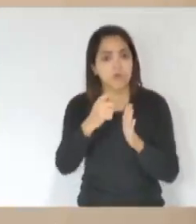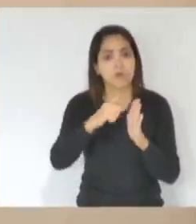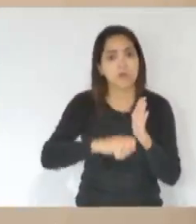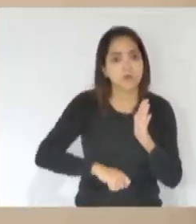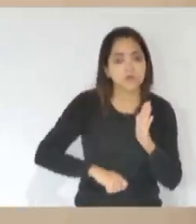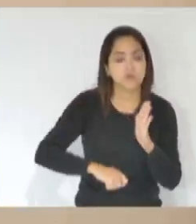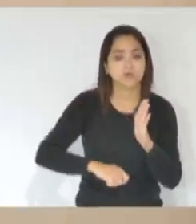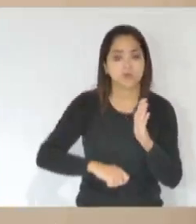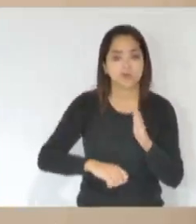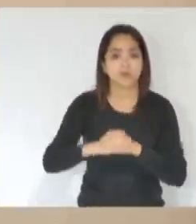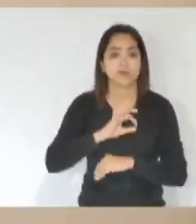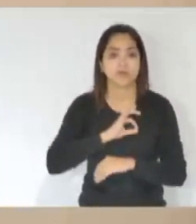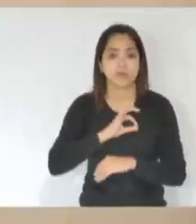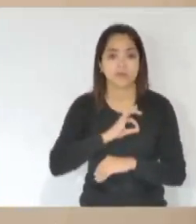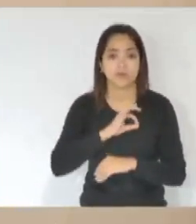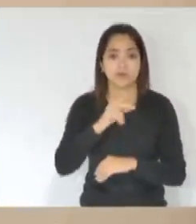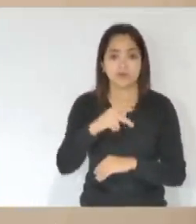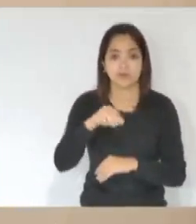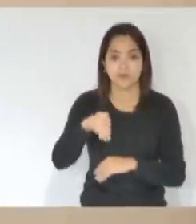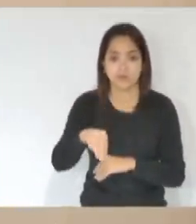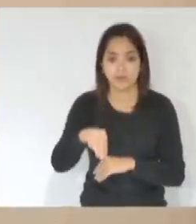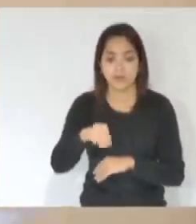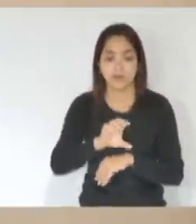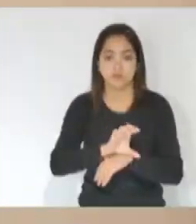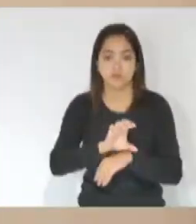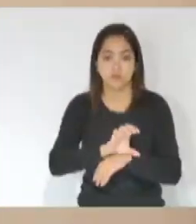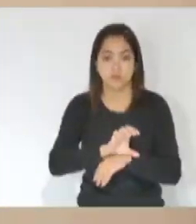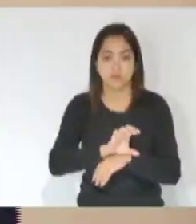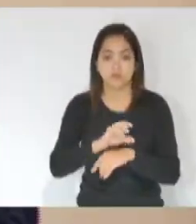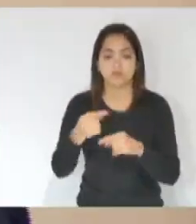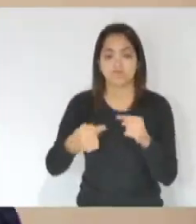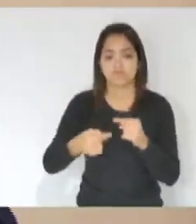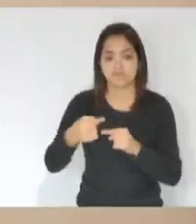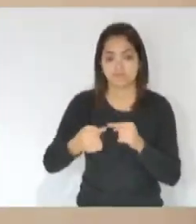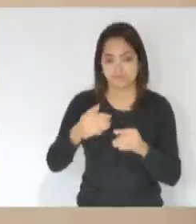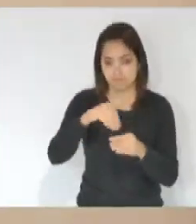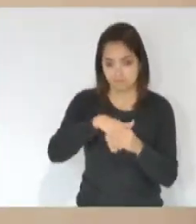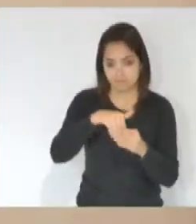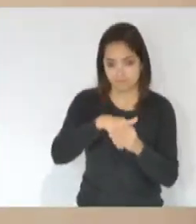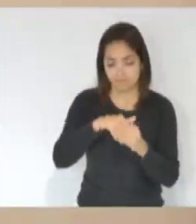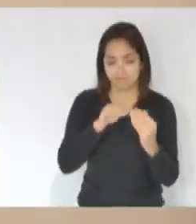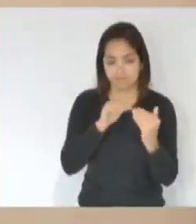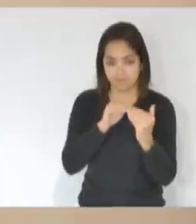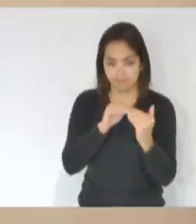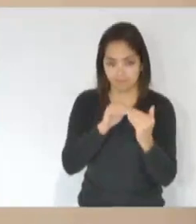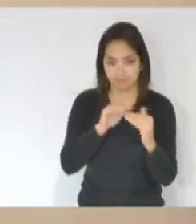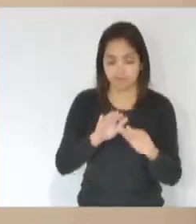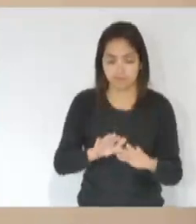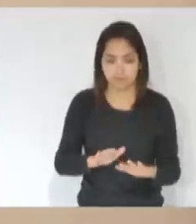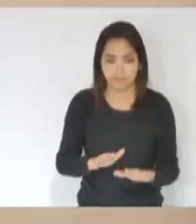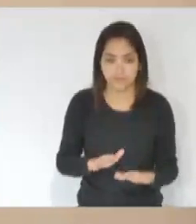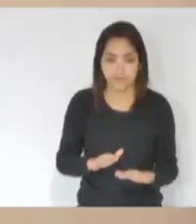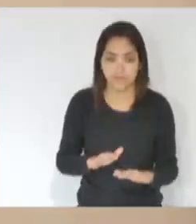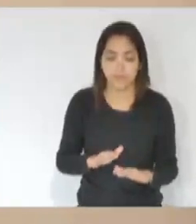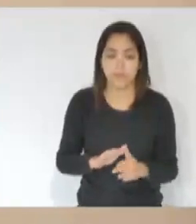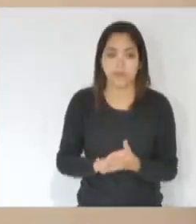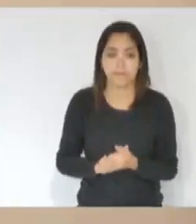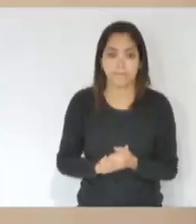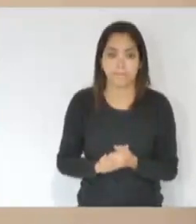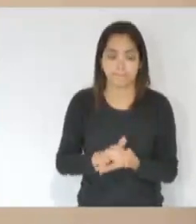2019 da Polícia Militar do Estado. Em discussão. Não havendo quem queira discutir, em votação. Deputados que aprovam, permaneçam como se